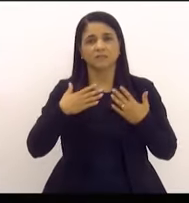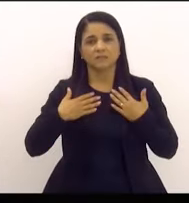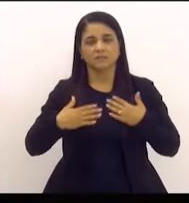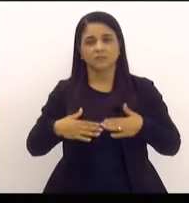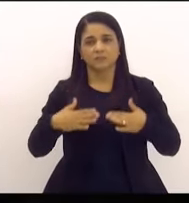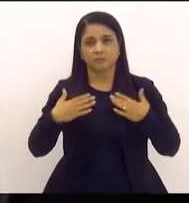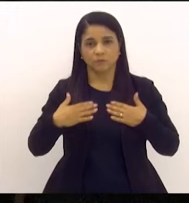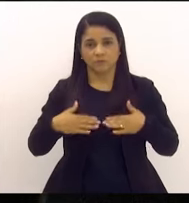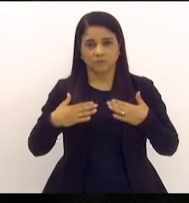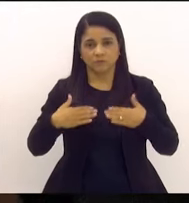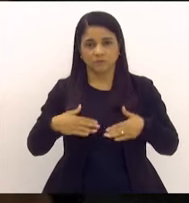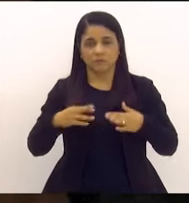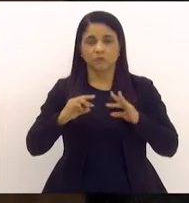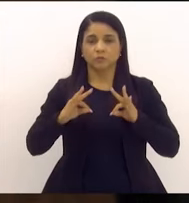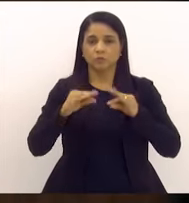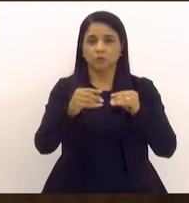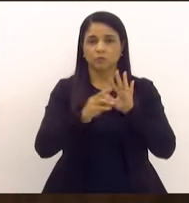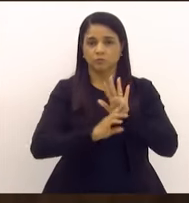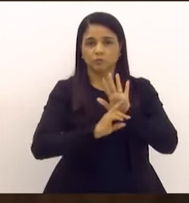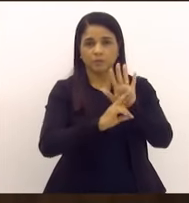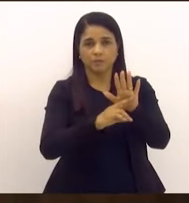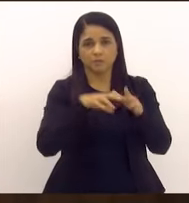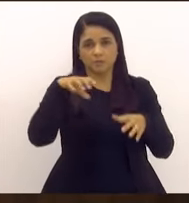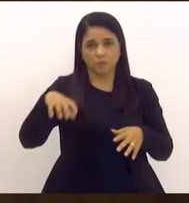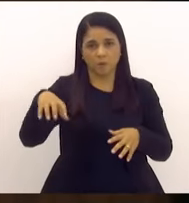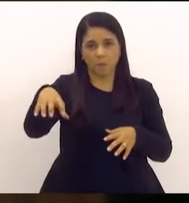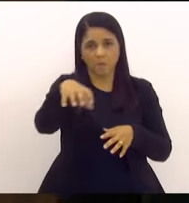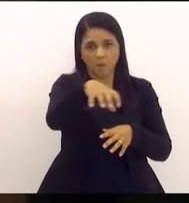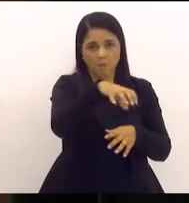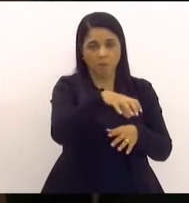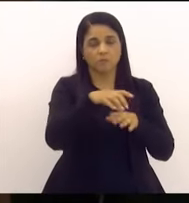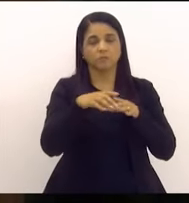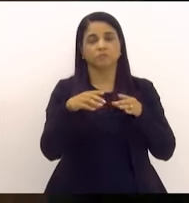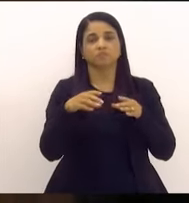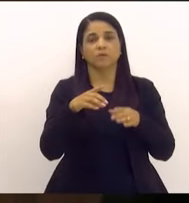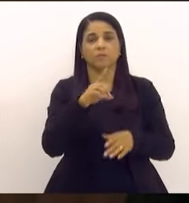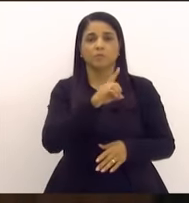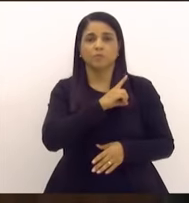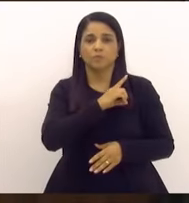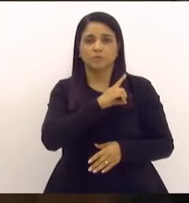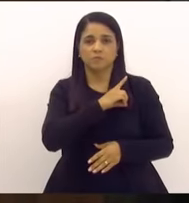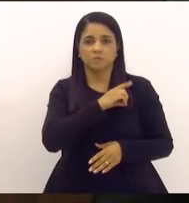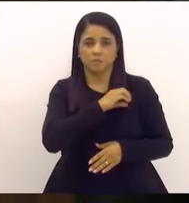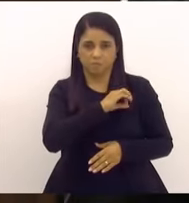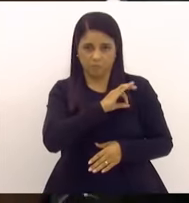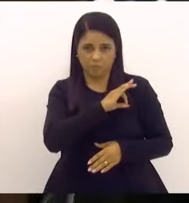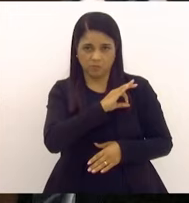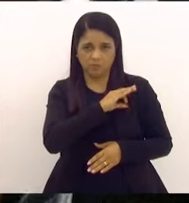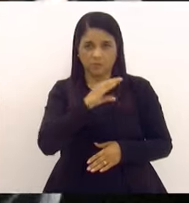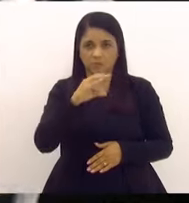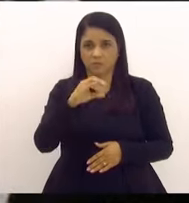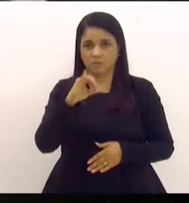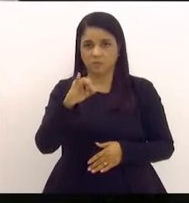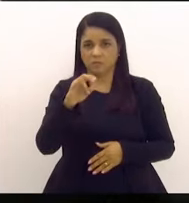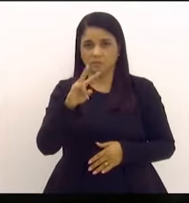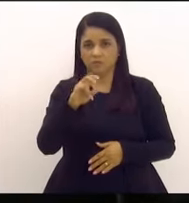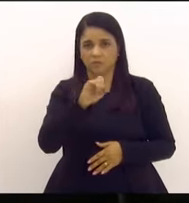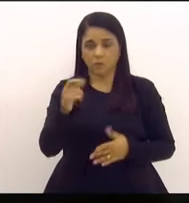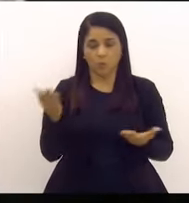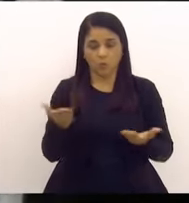tranquilizado os representantes de classe da Polícia Civil que estão aqui presentes no plenário